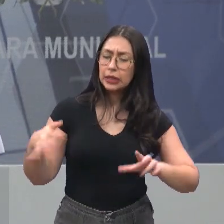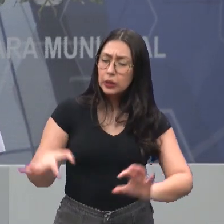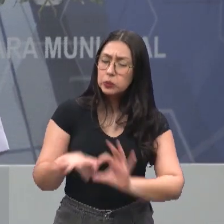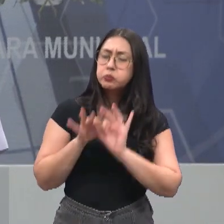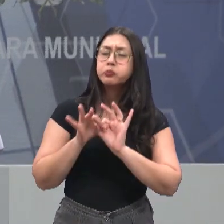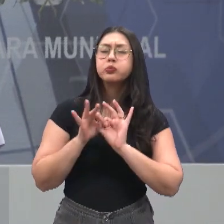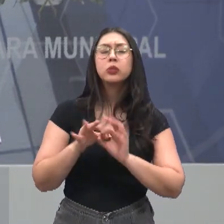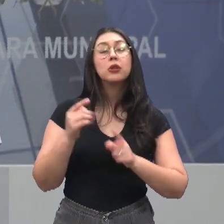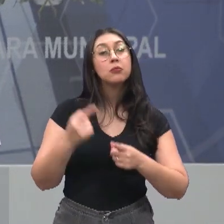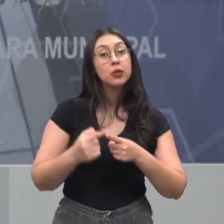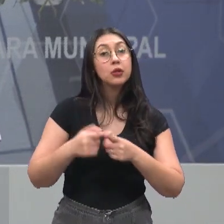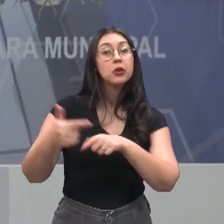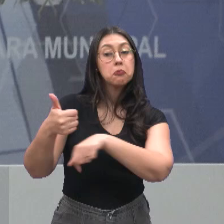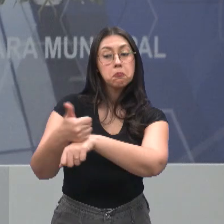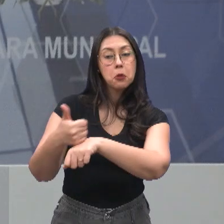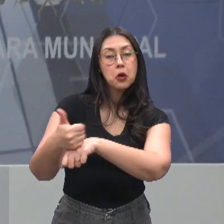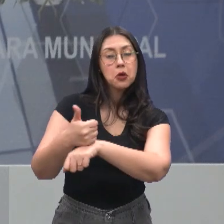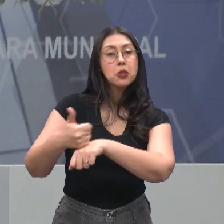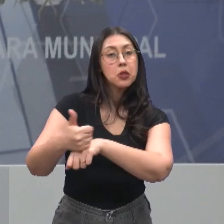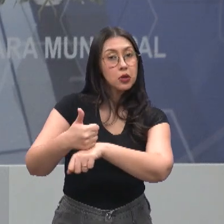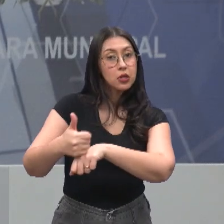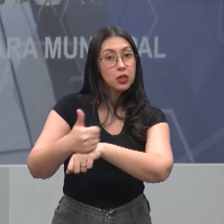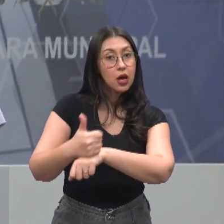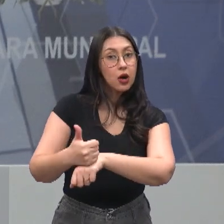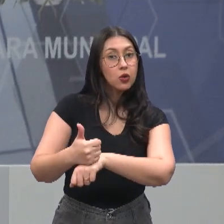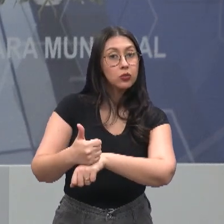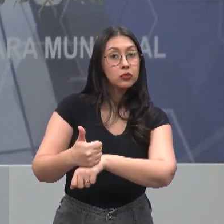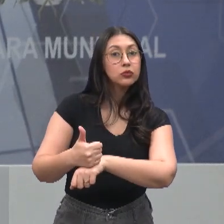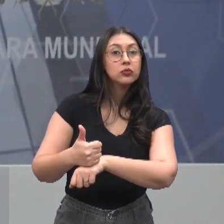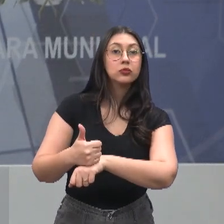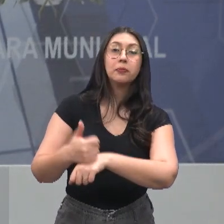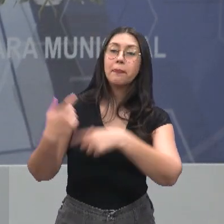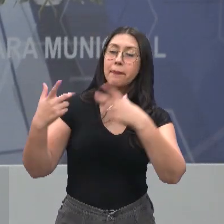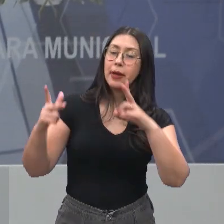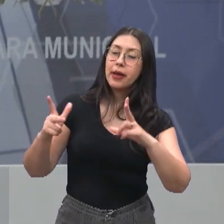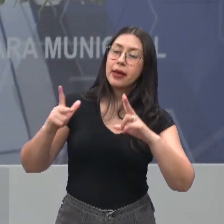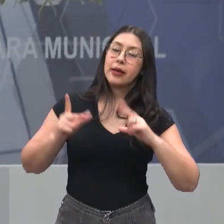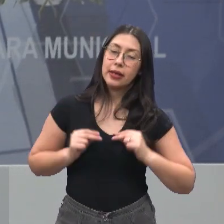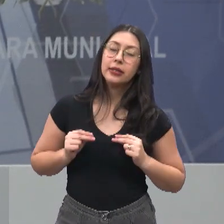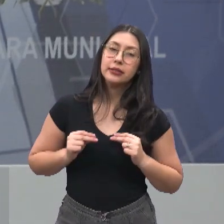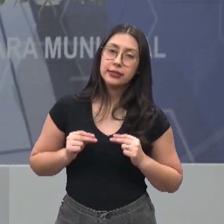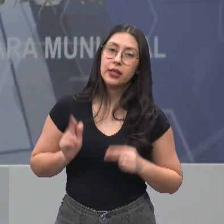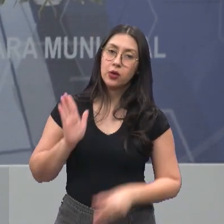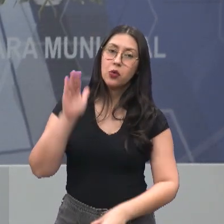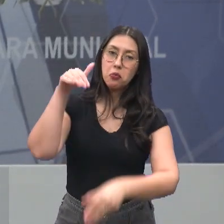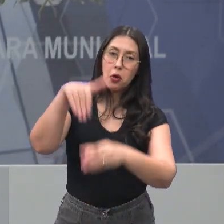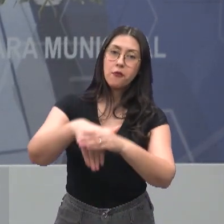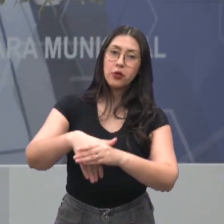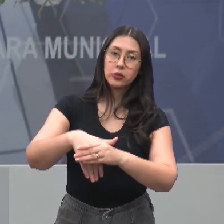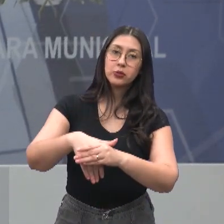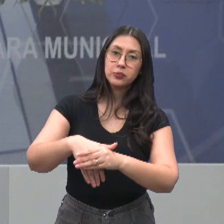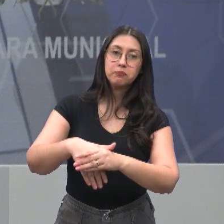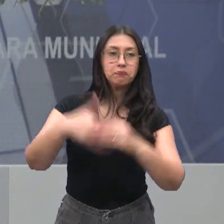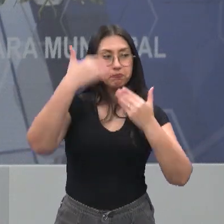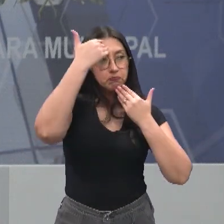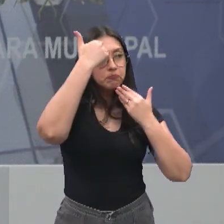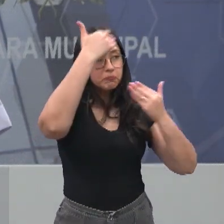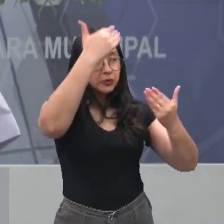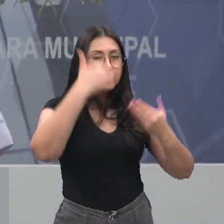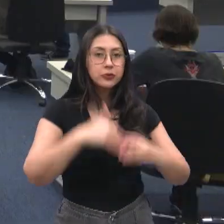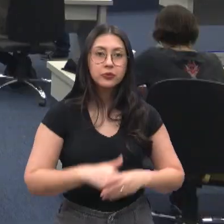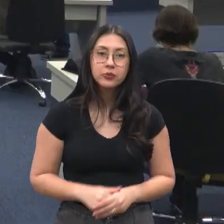nossos trabalhadores do transporte escolar merecem esse nosso voto de confiança. Obrigado, presidente.